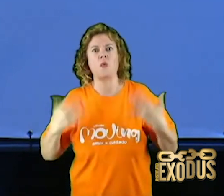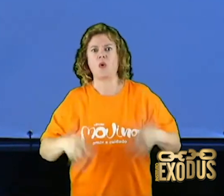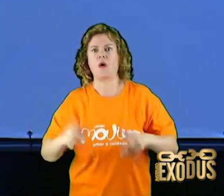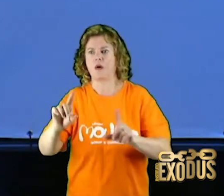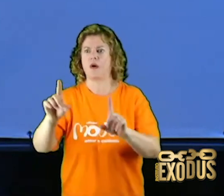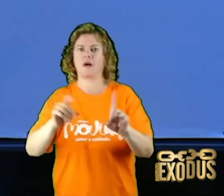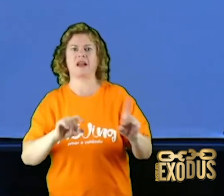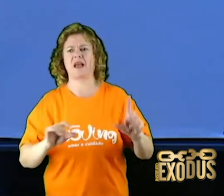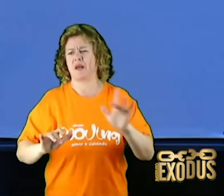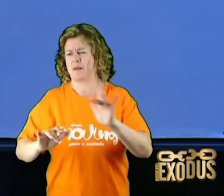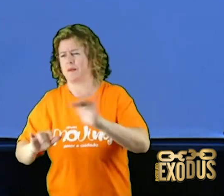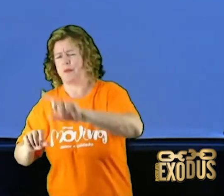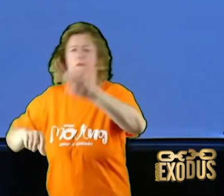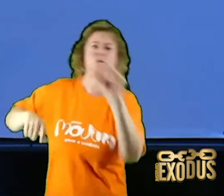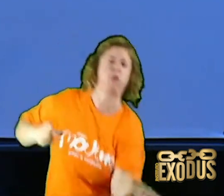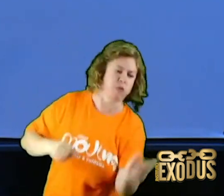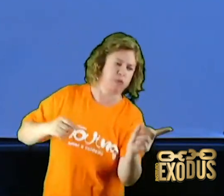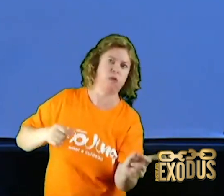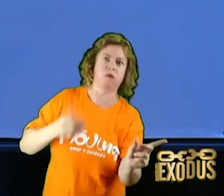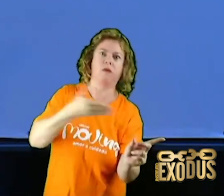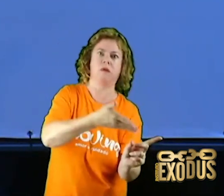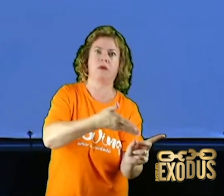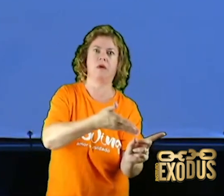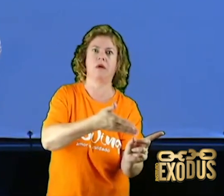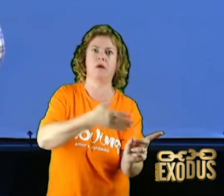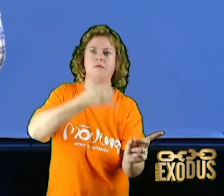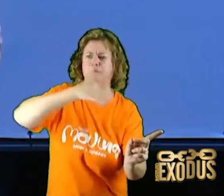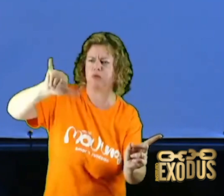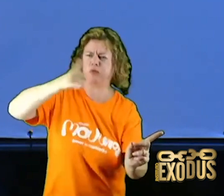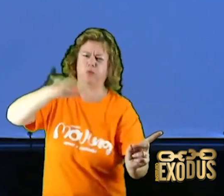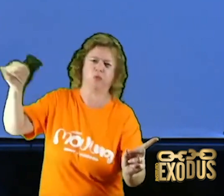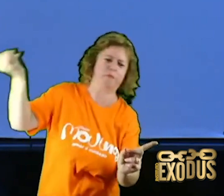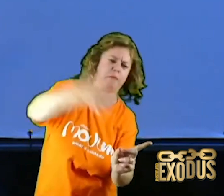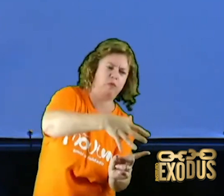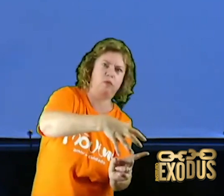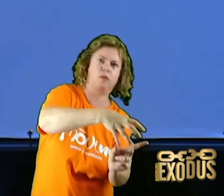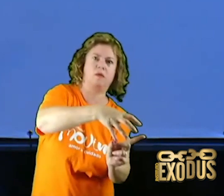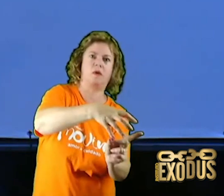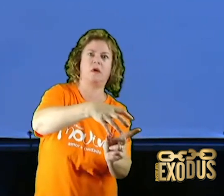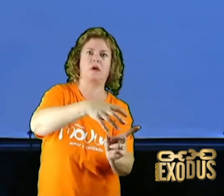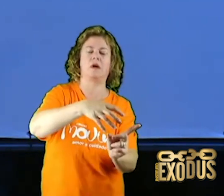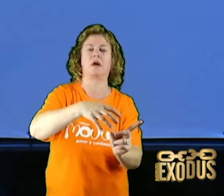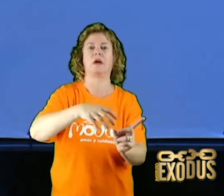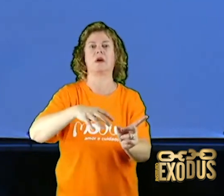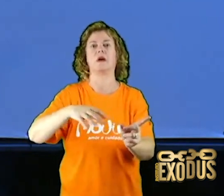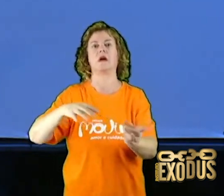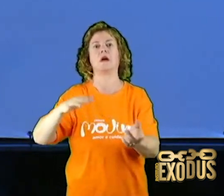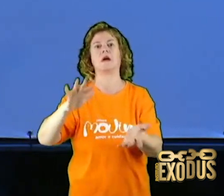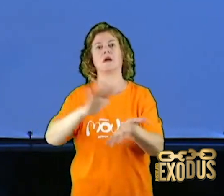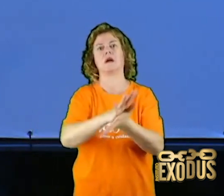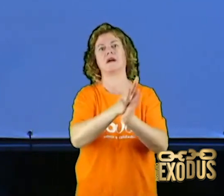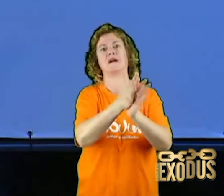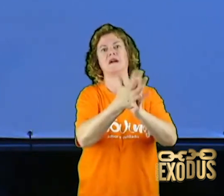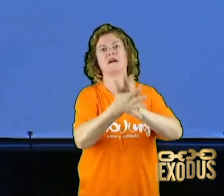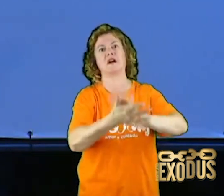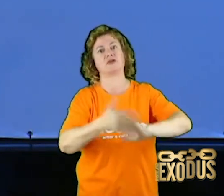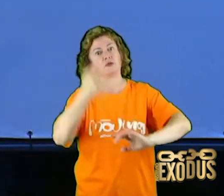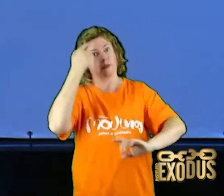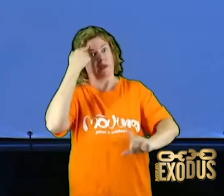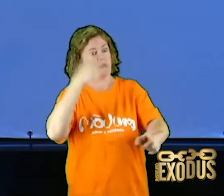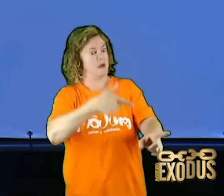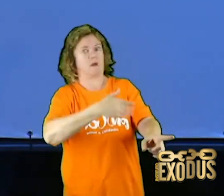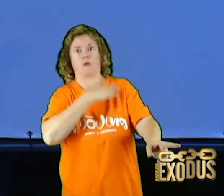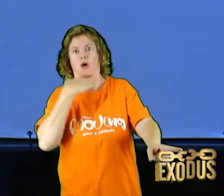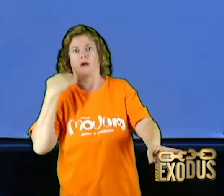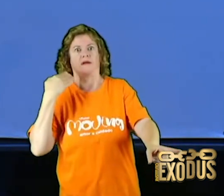morra. E aí eu sigo um canal do YouTube de um amigo meu, que ele trata de aviação, e eu